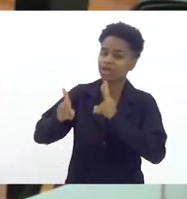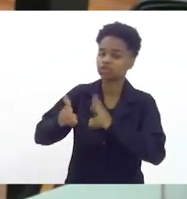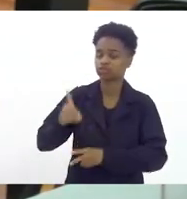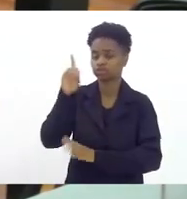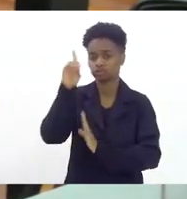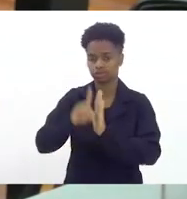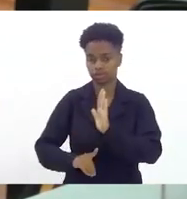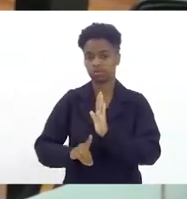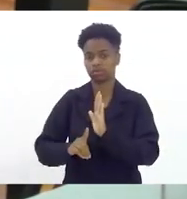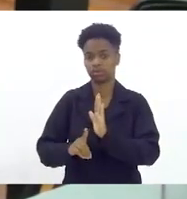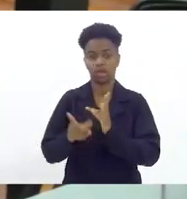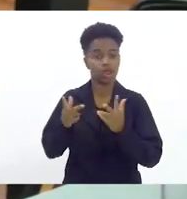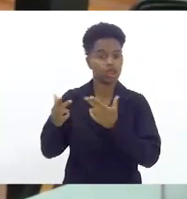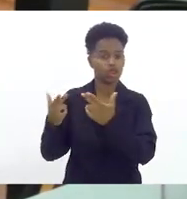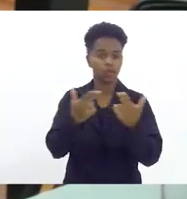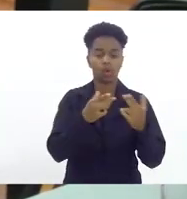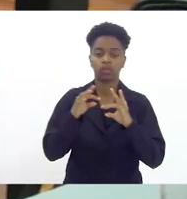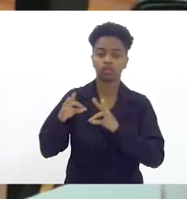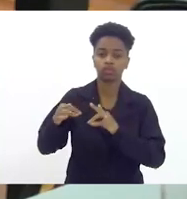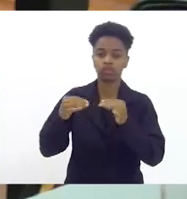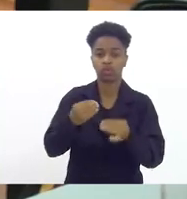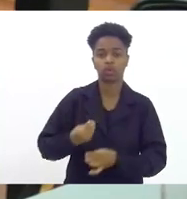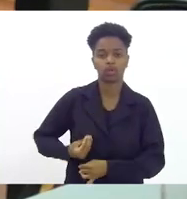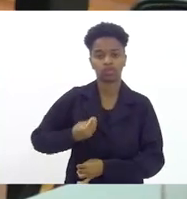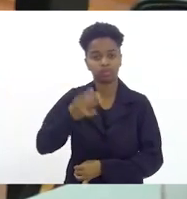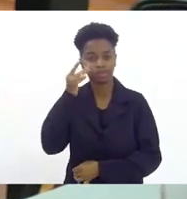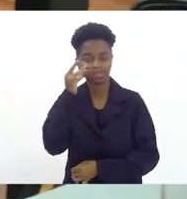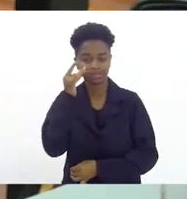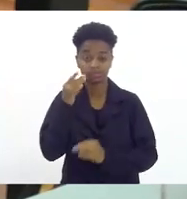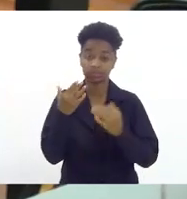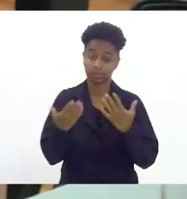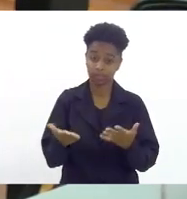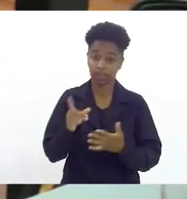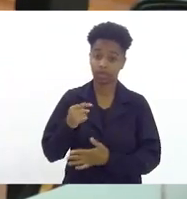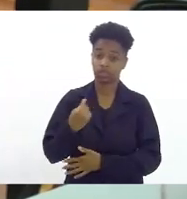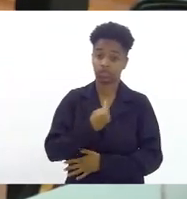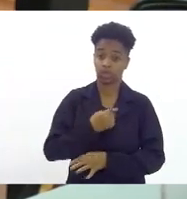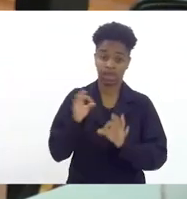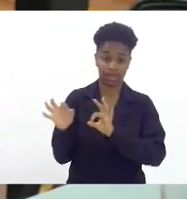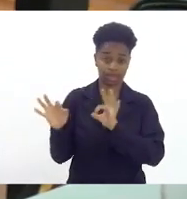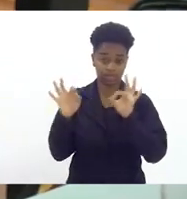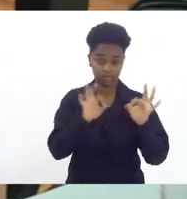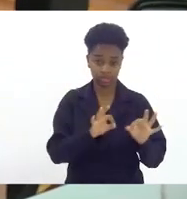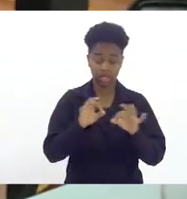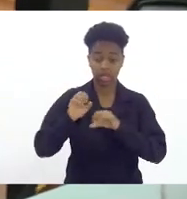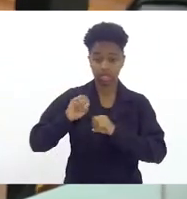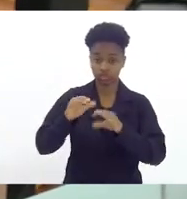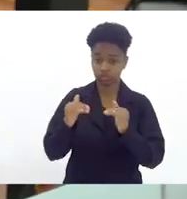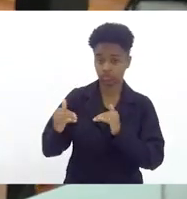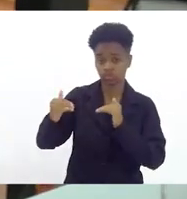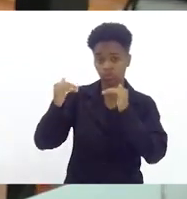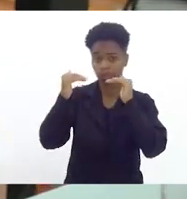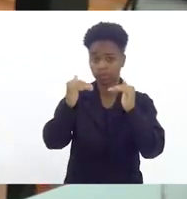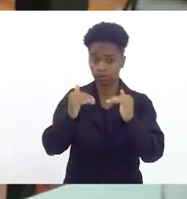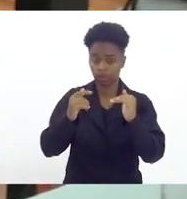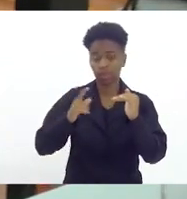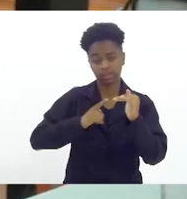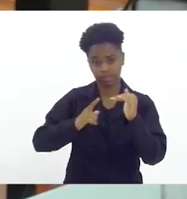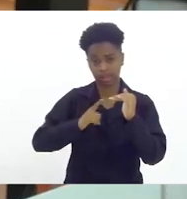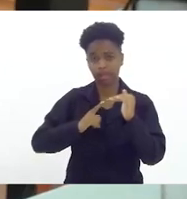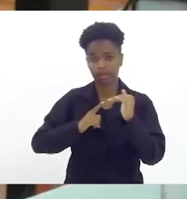direitos de todos os que estão no presencial então nós estamos assistindo ao ensino superior que existe